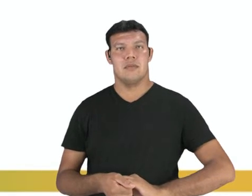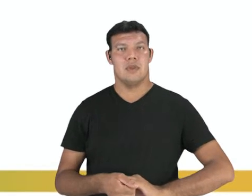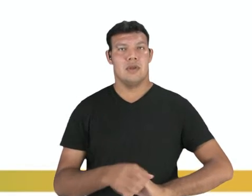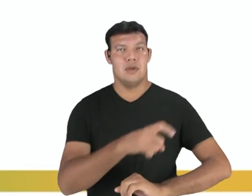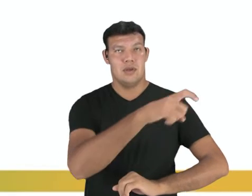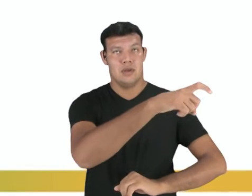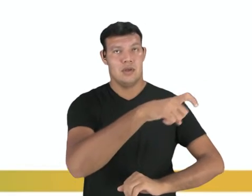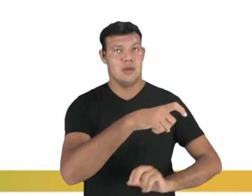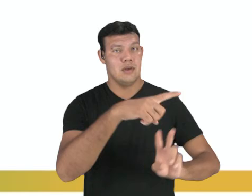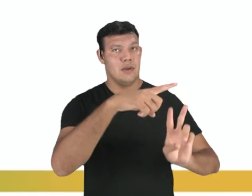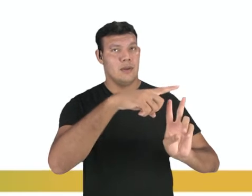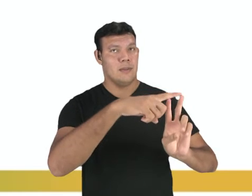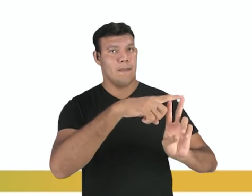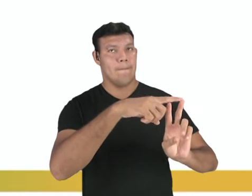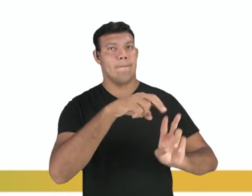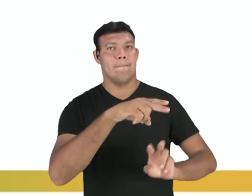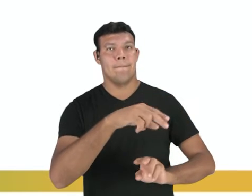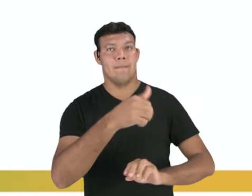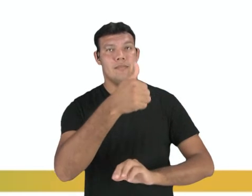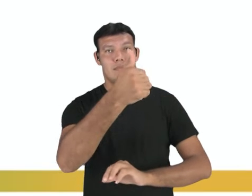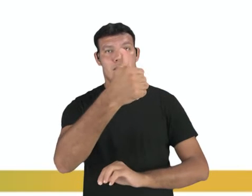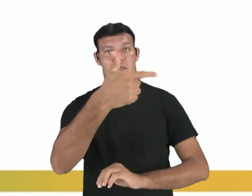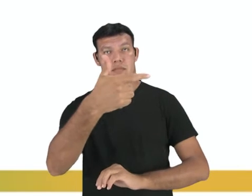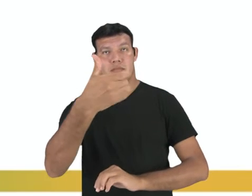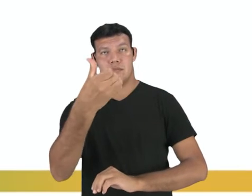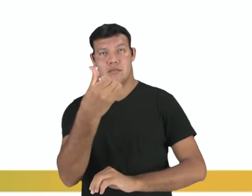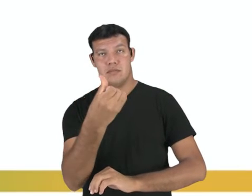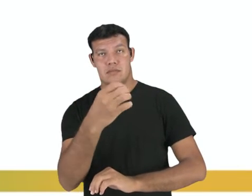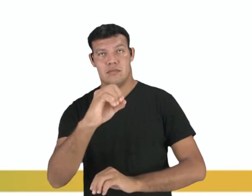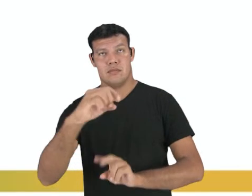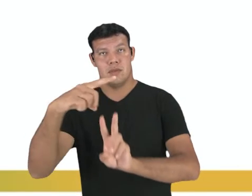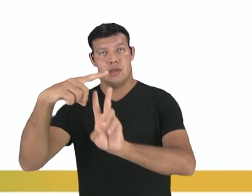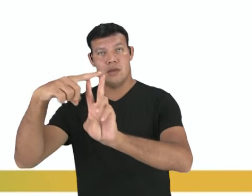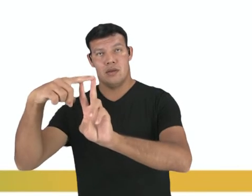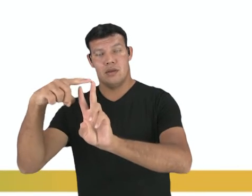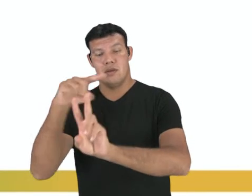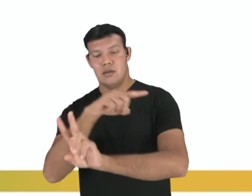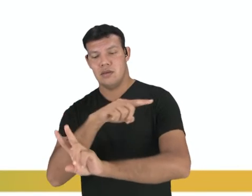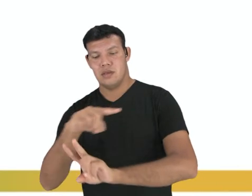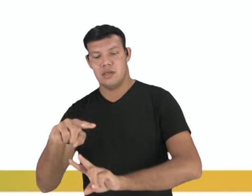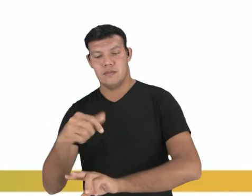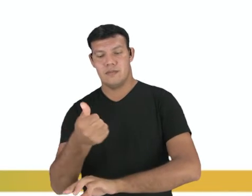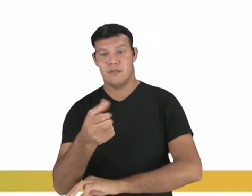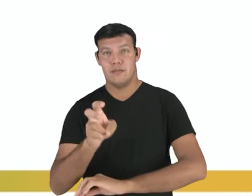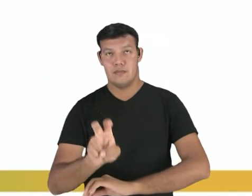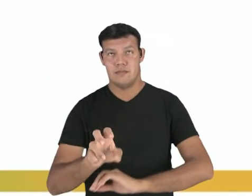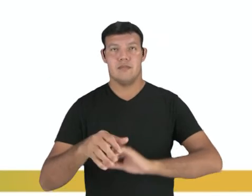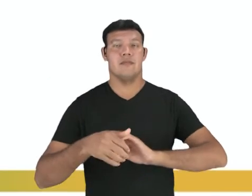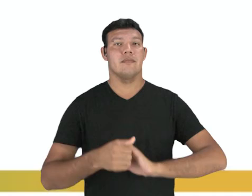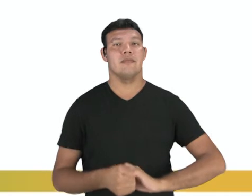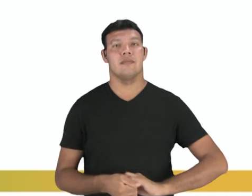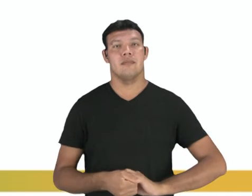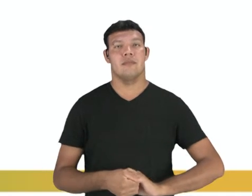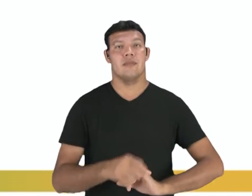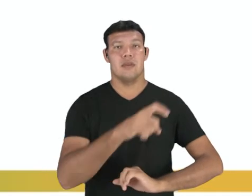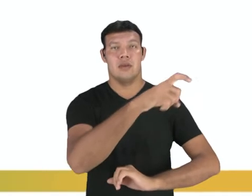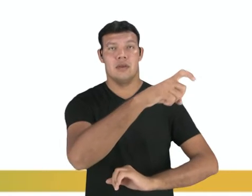a XP igual a 1260 pi dividido para 15